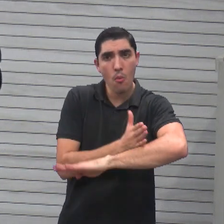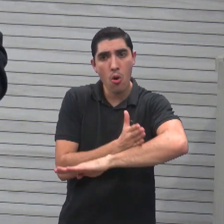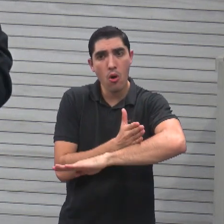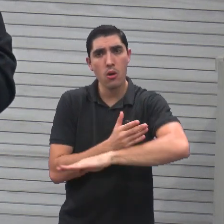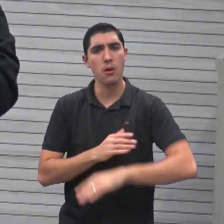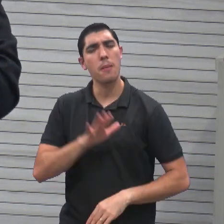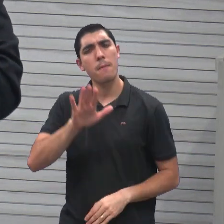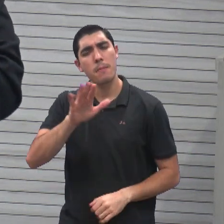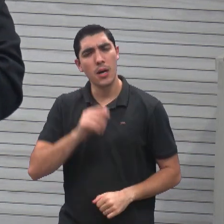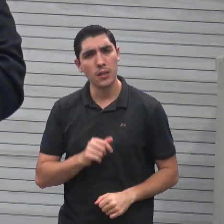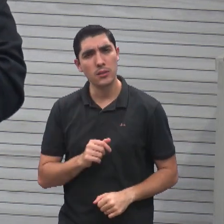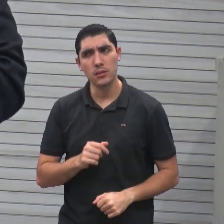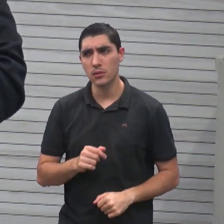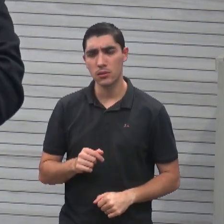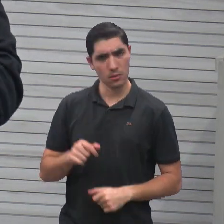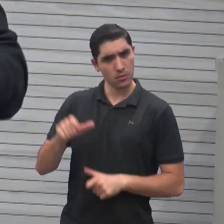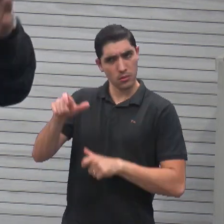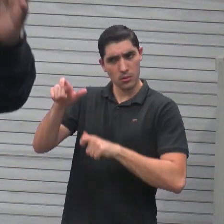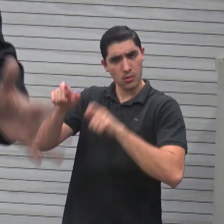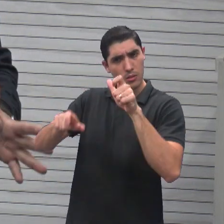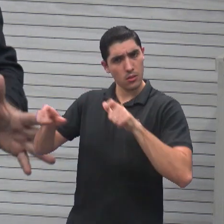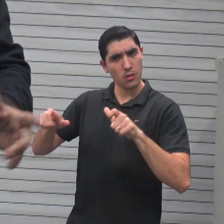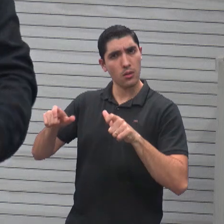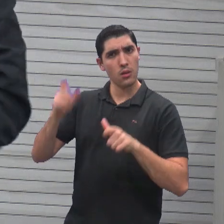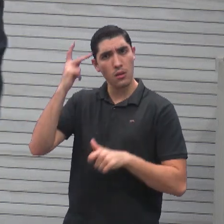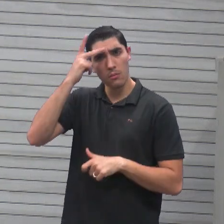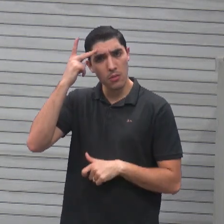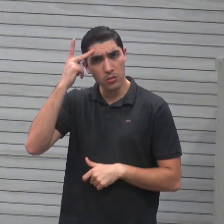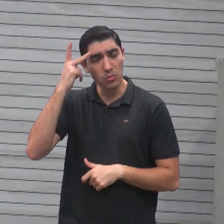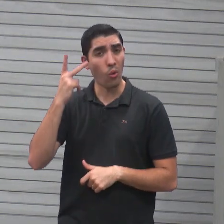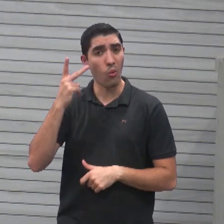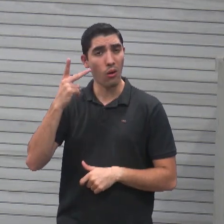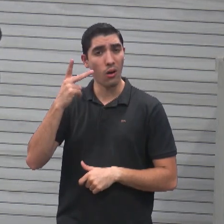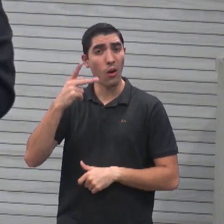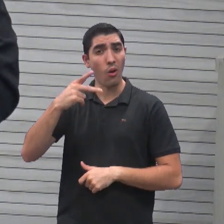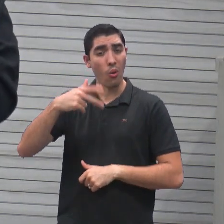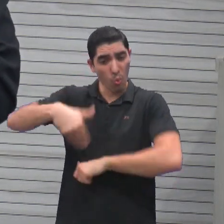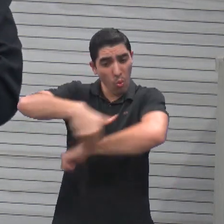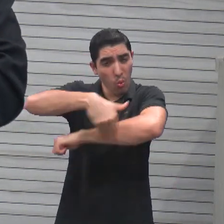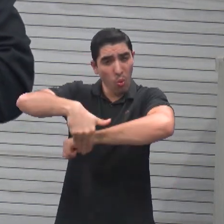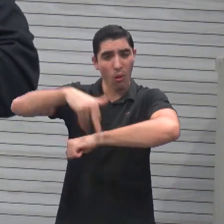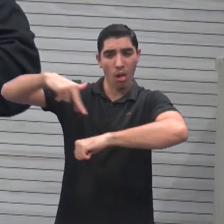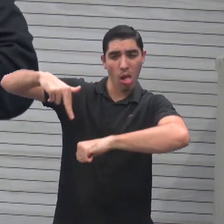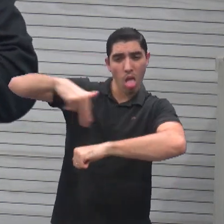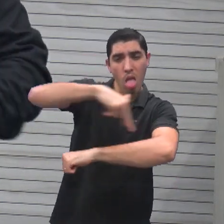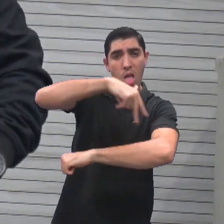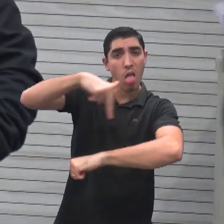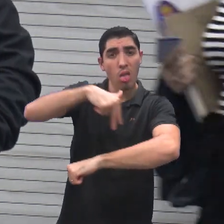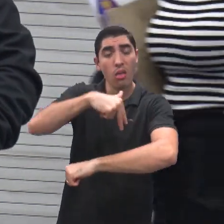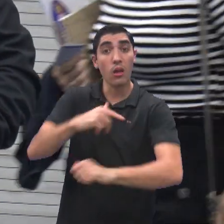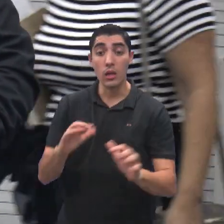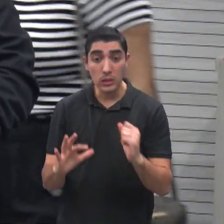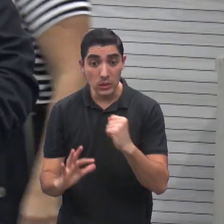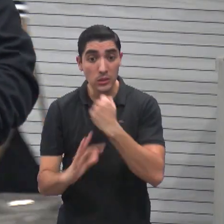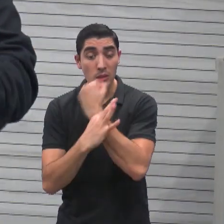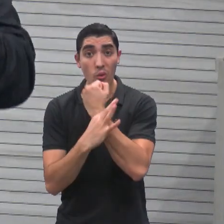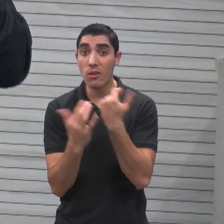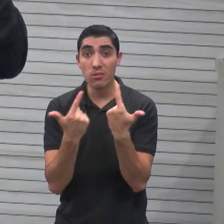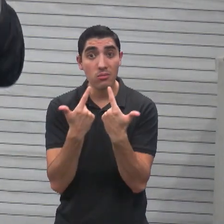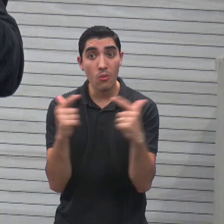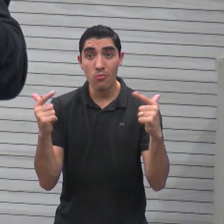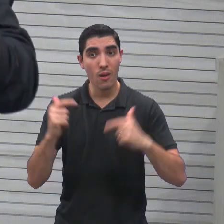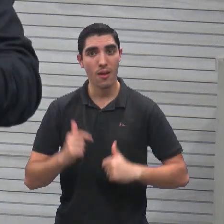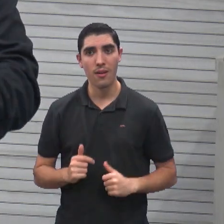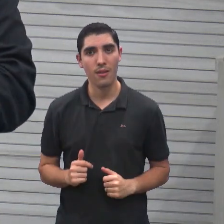a população está passando entre o trânsito e essa obra sem nenhuma segurança. Quero